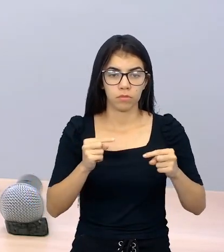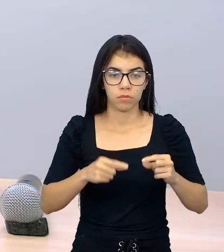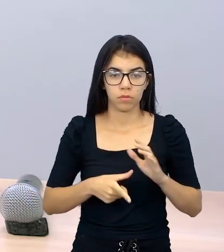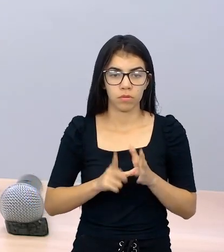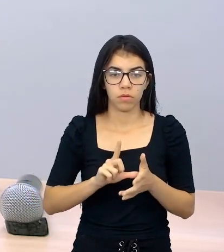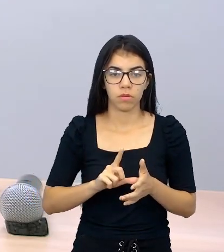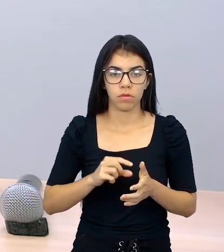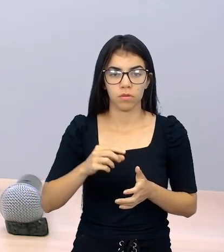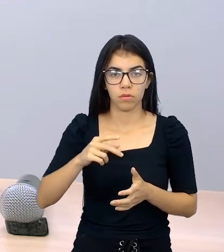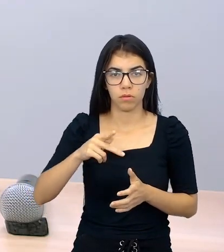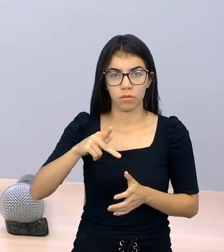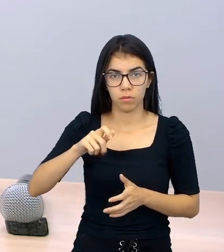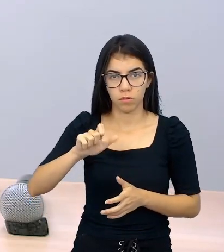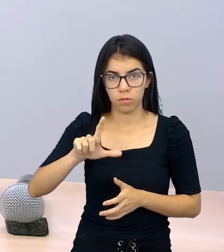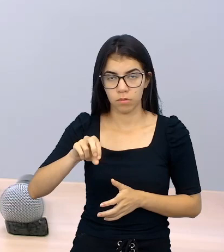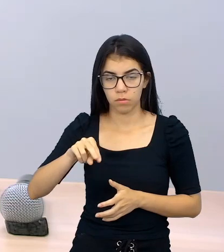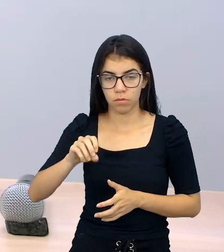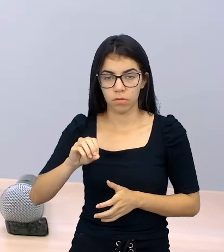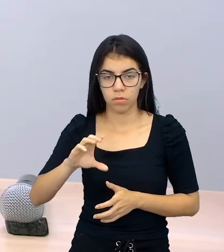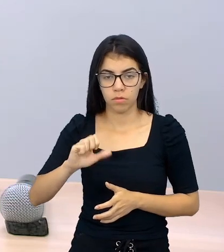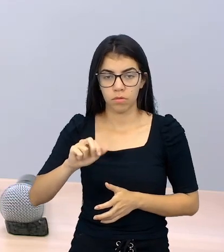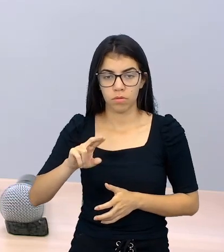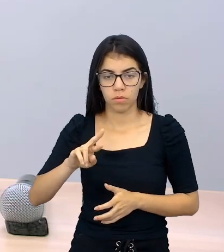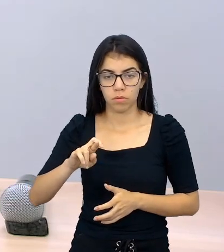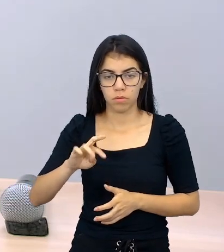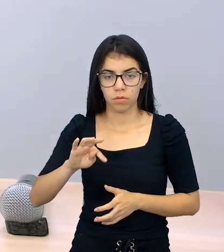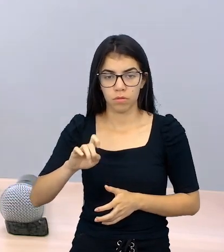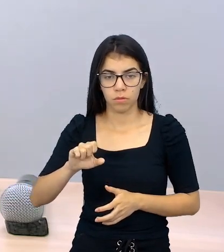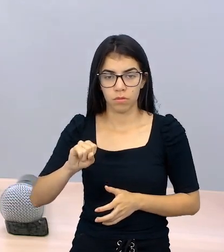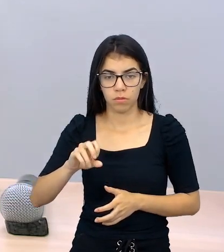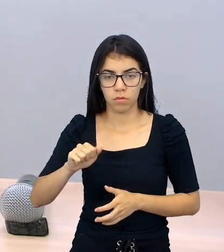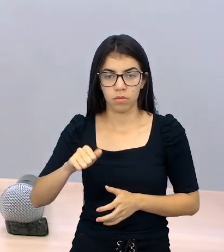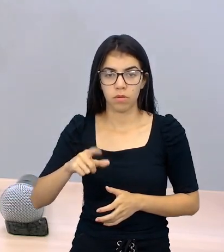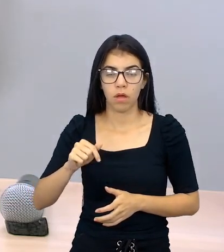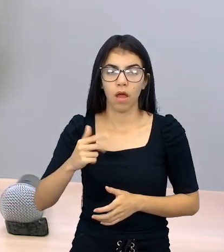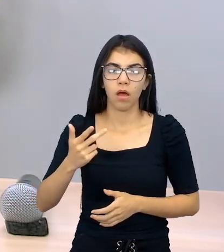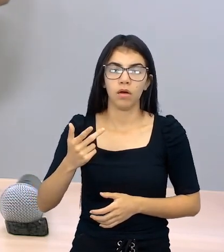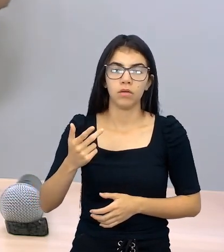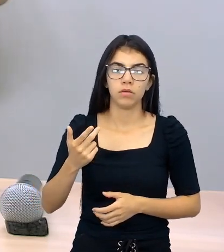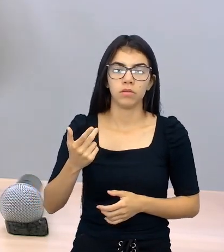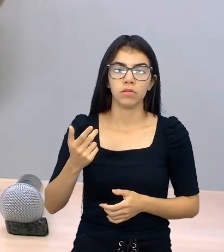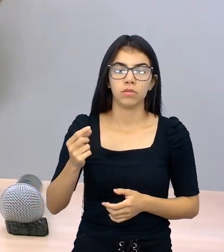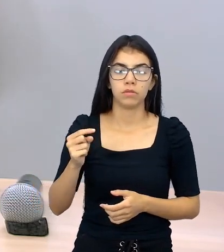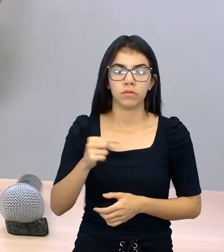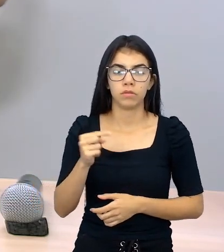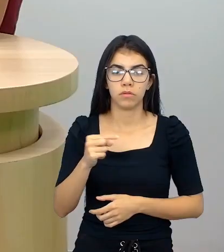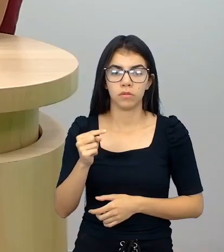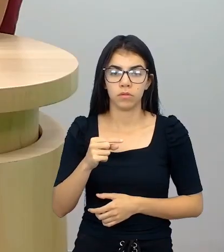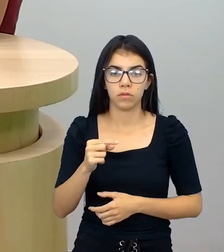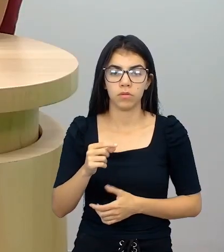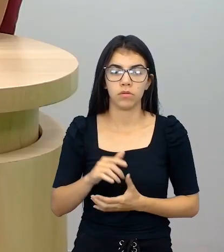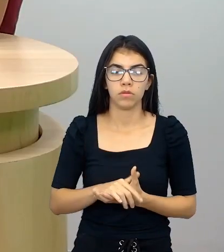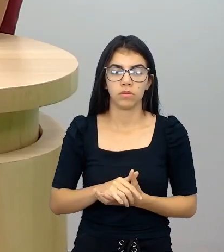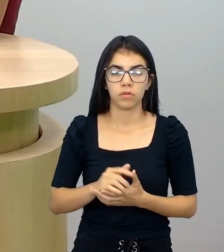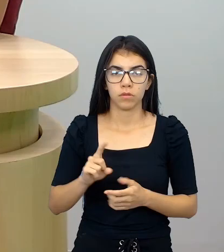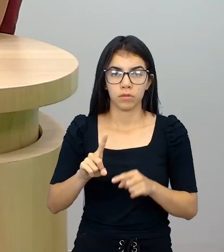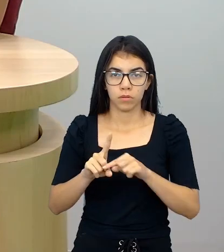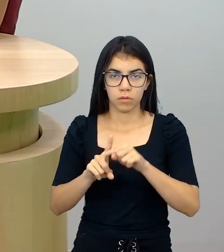plano cartesiano, né? Qual? A gente tem as temperaturas negativas. Negativas. Se a gente pensar no plano cartesiano, o meu eixo X vai ser o